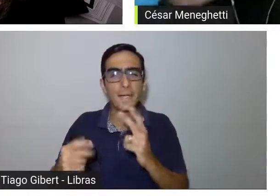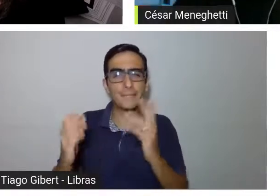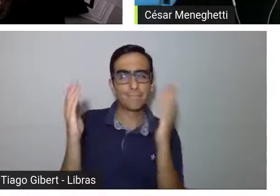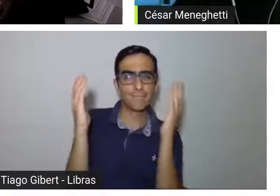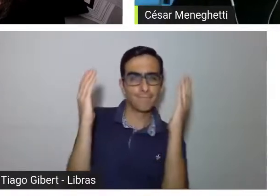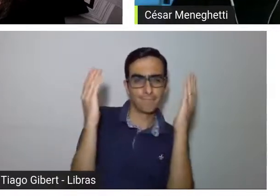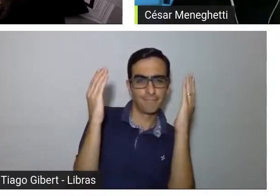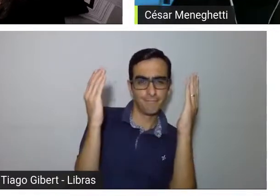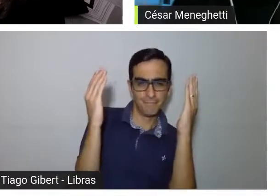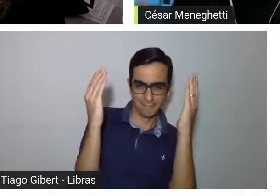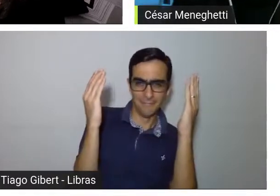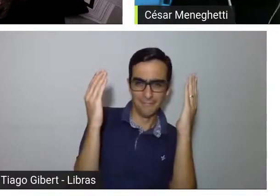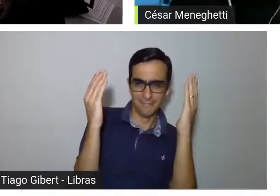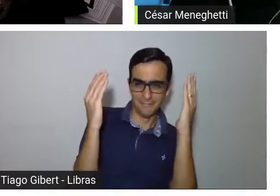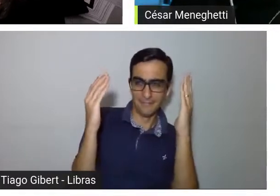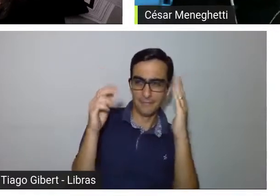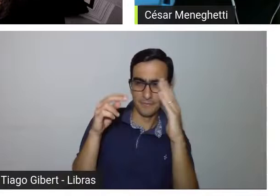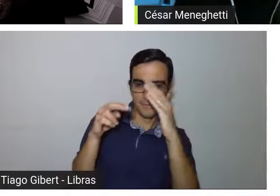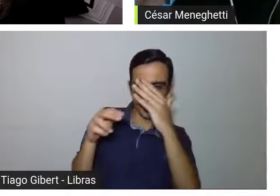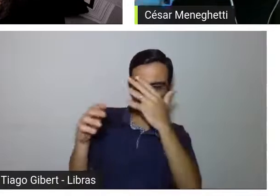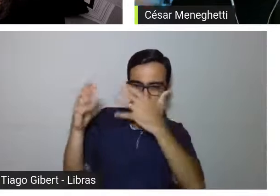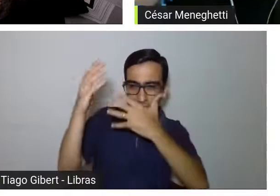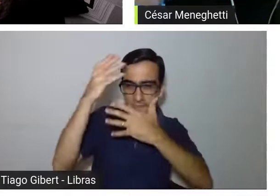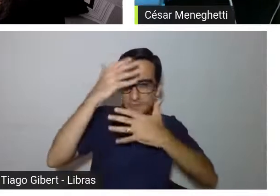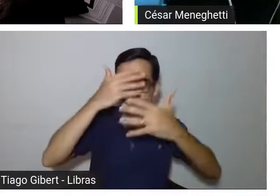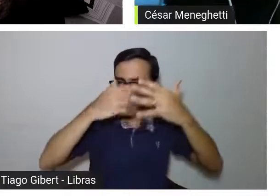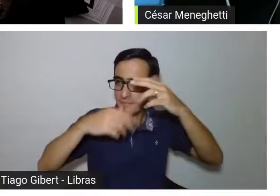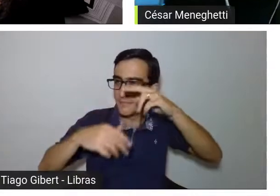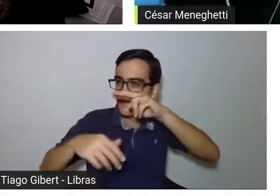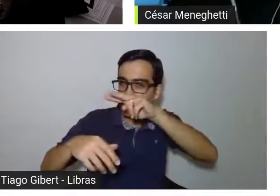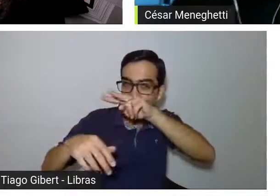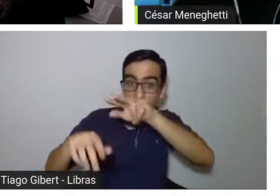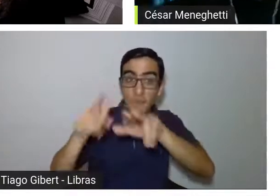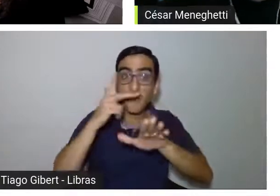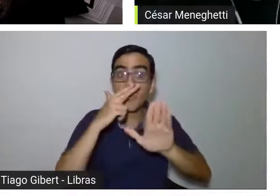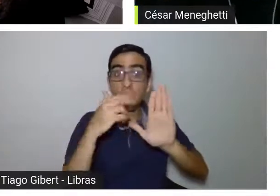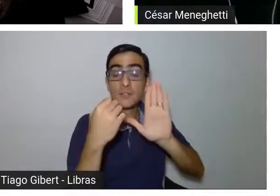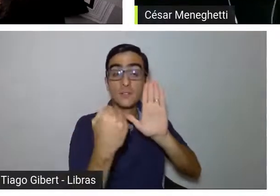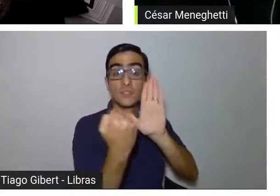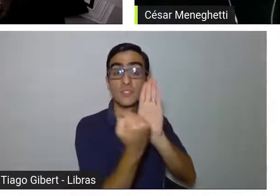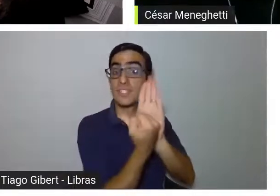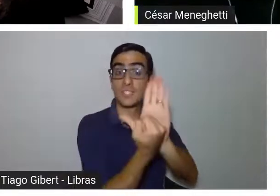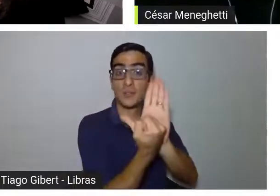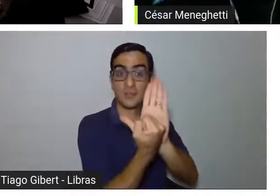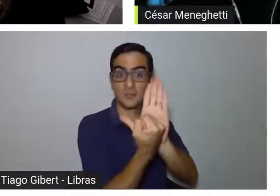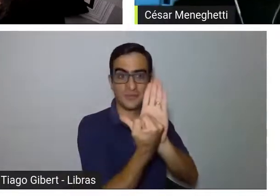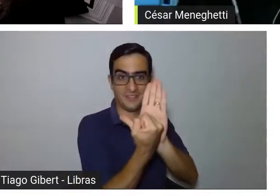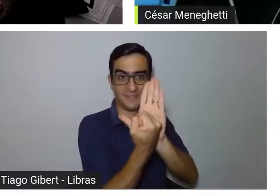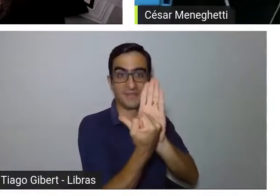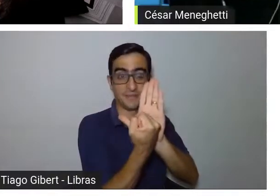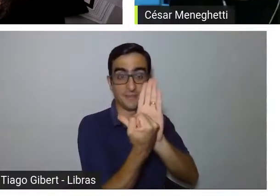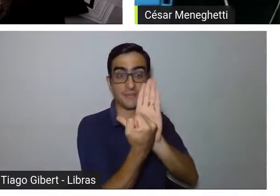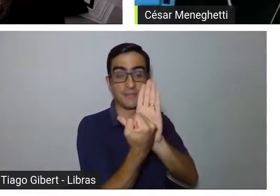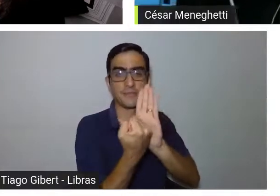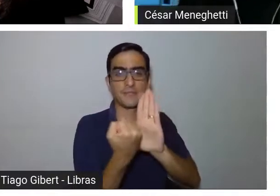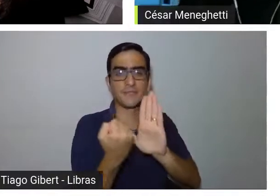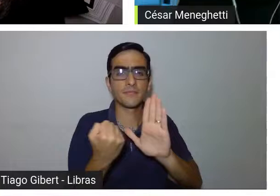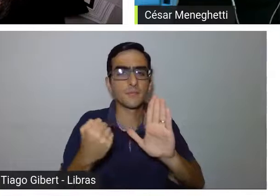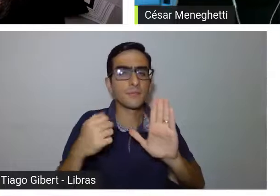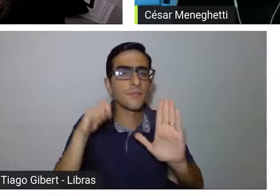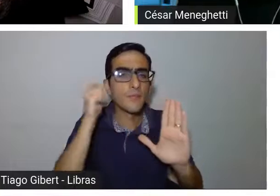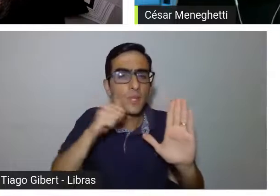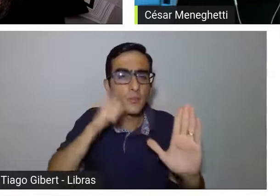desconfiança através desse xale. E é mais ou menos assim, virou o símbolo. Tanto que quando a